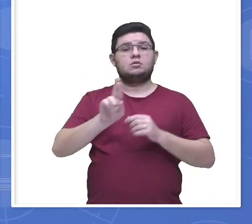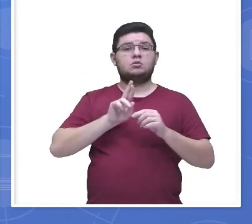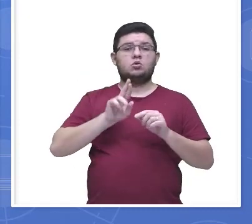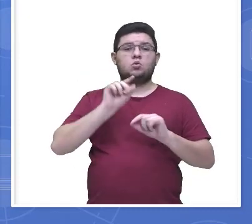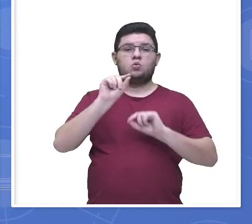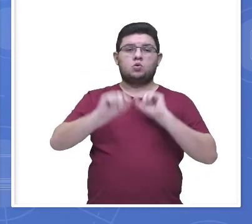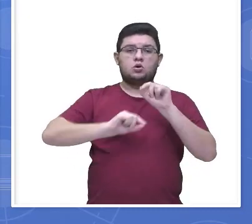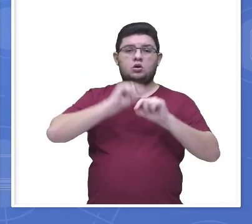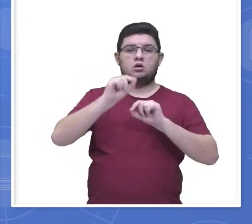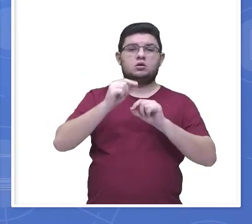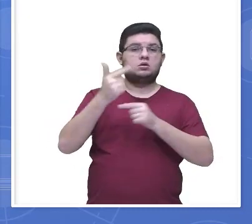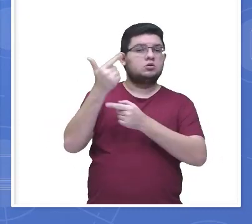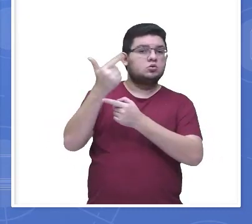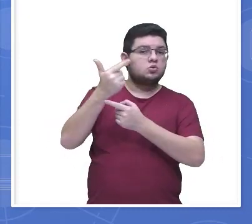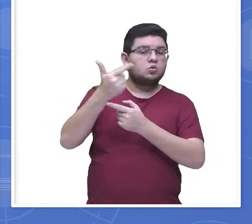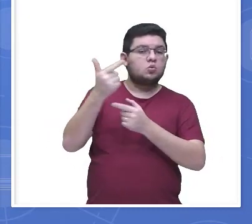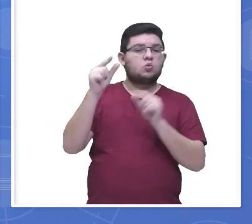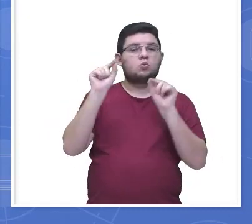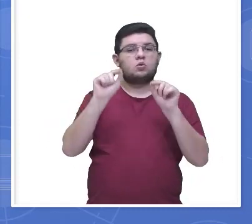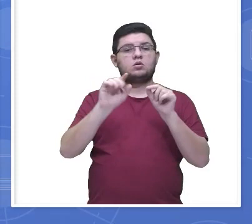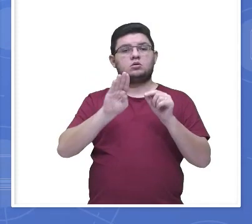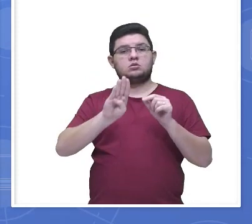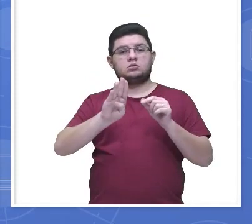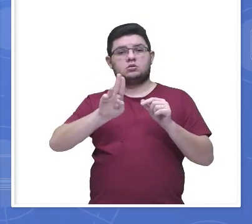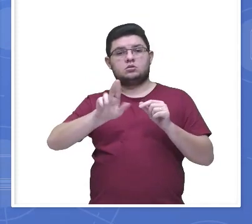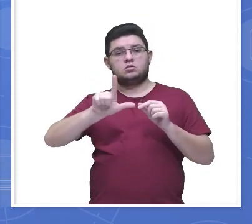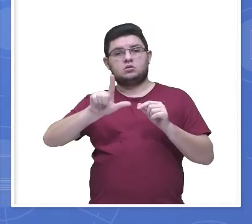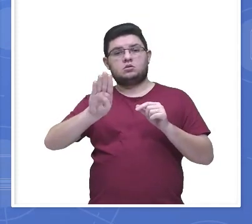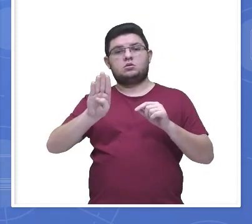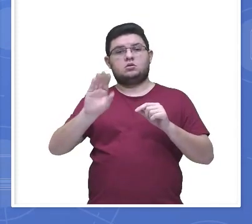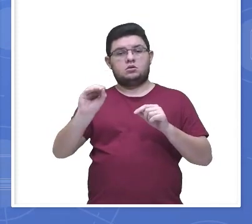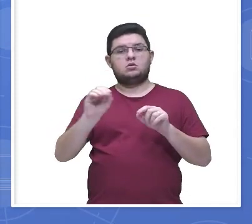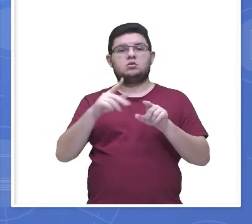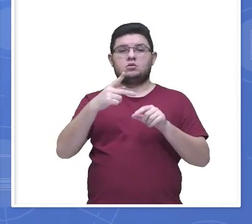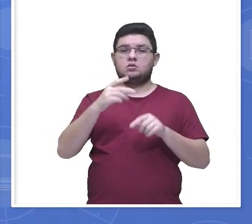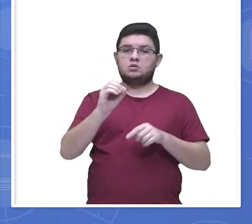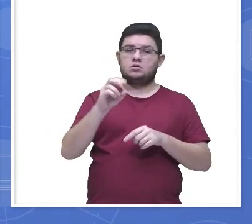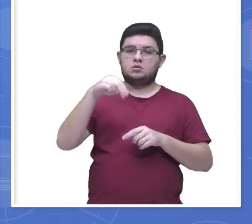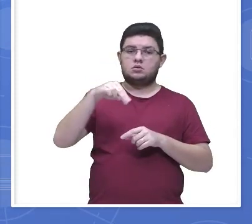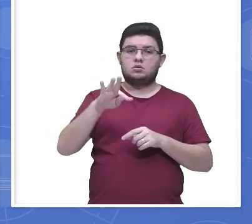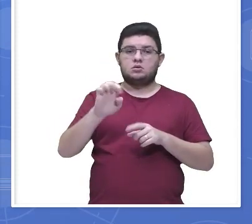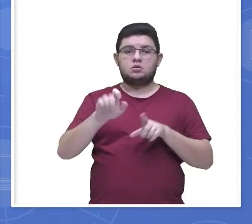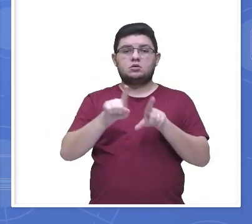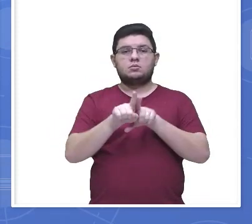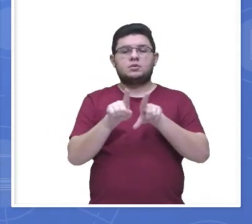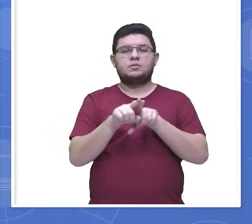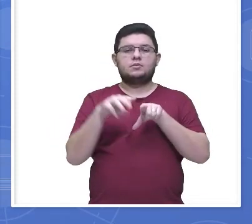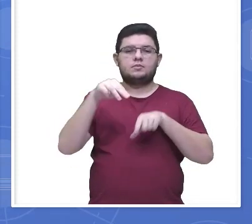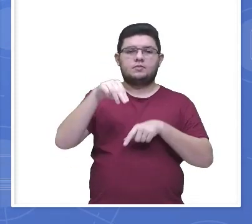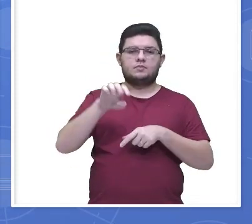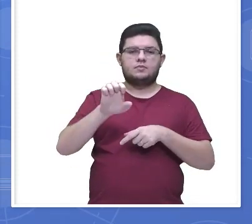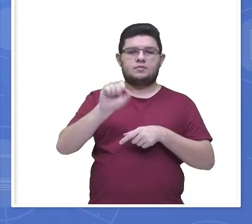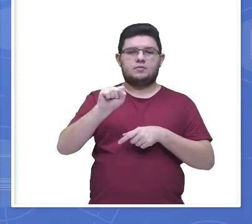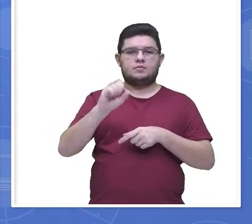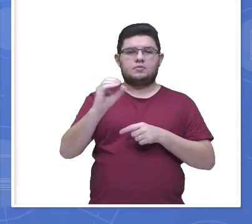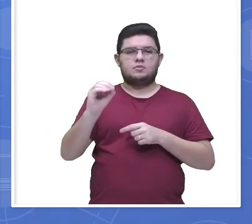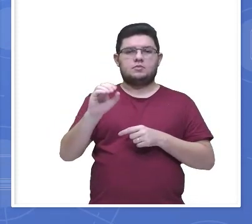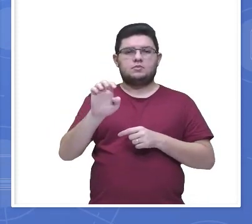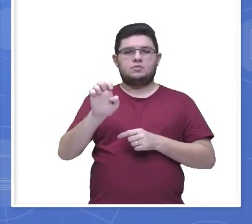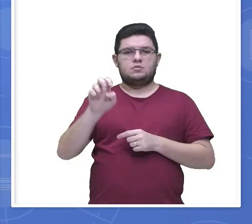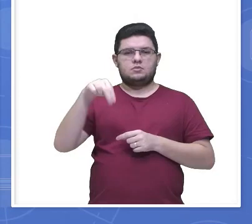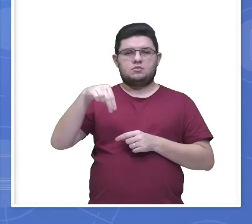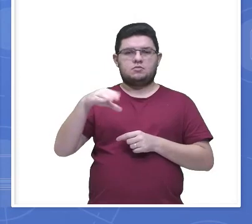na nossa questão de número 2, bulbo, ponte e mesencéfalo, tá? Respondeu aí a questão de número